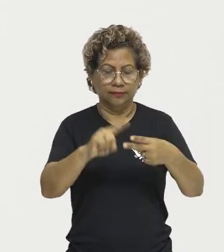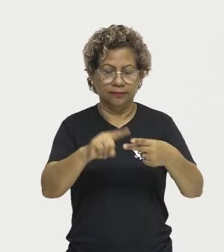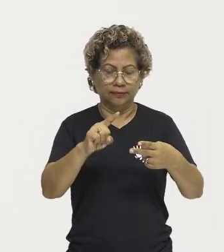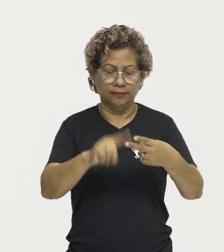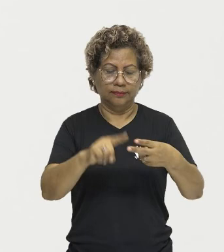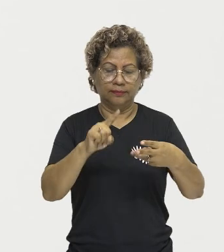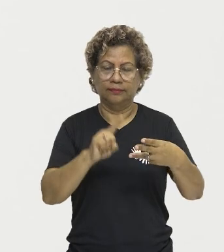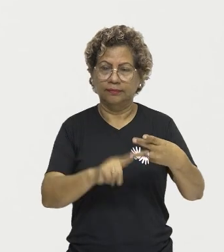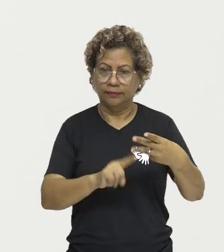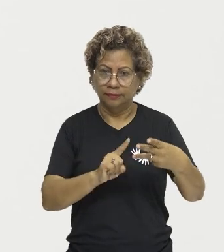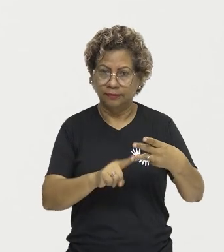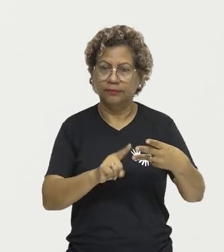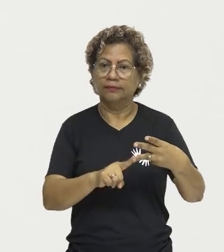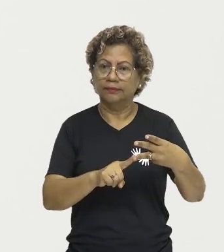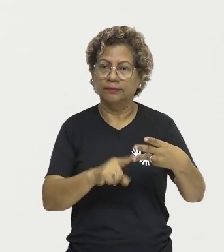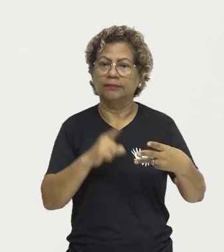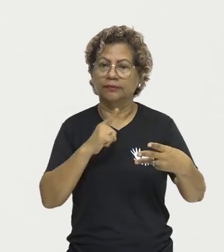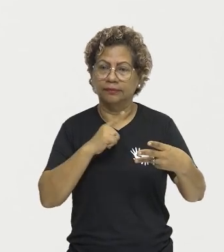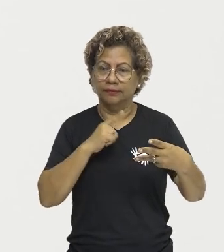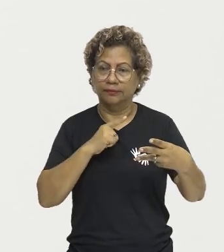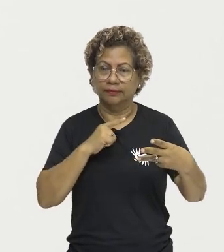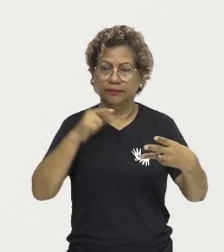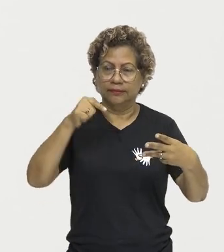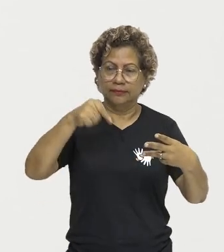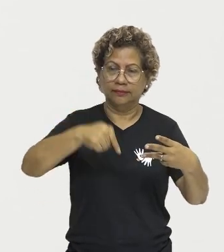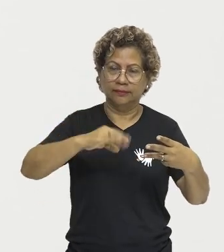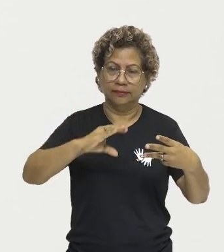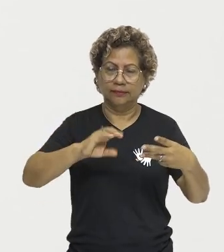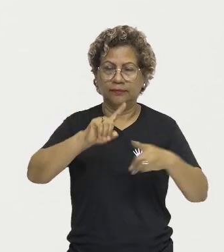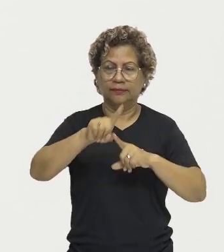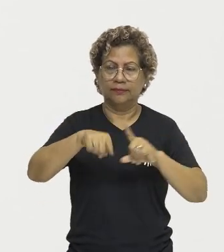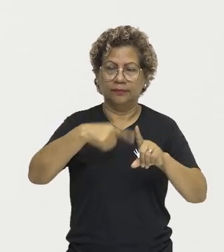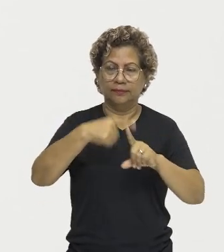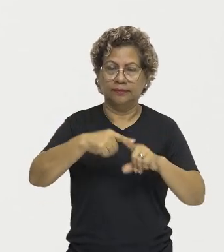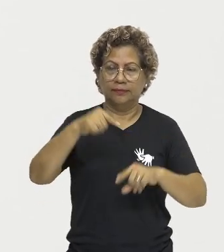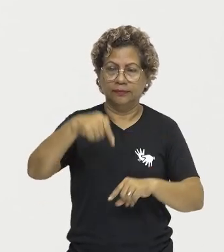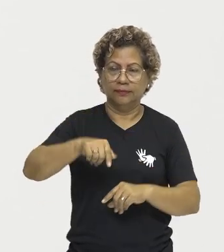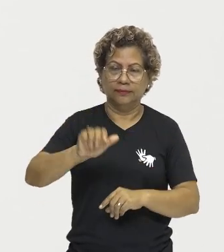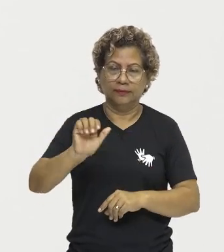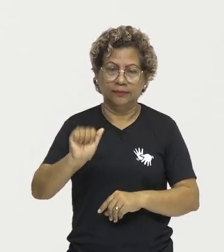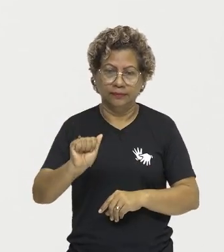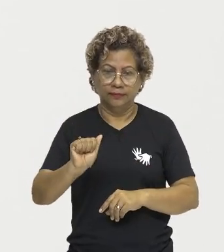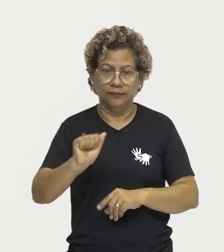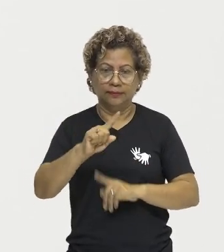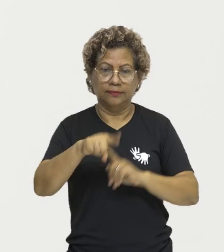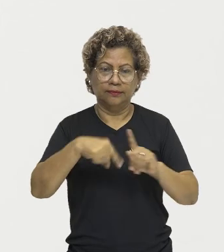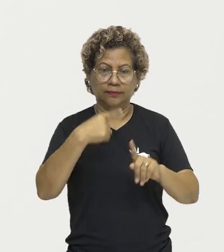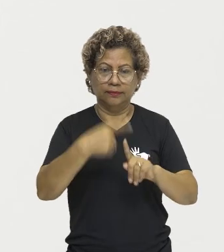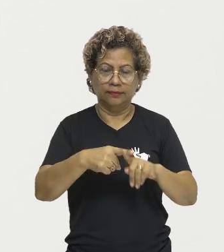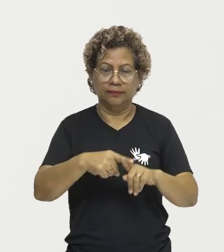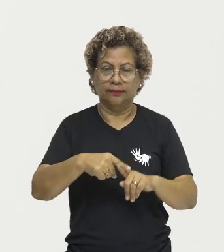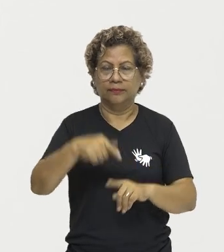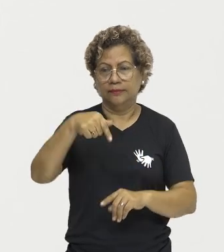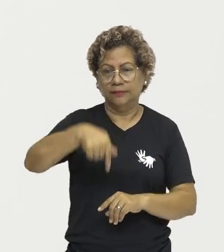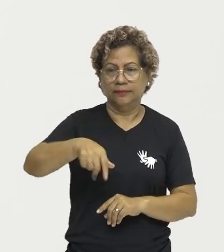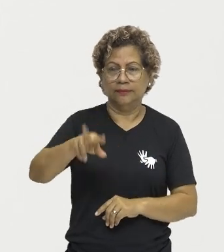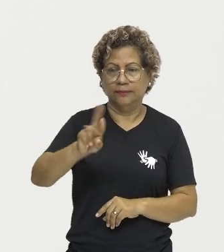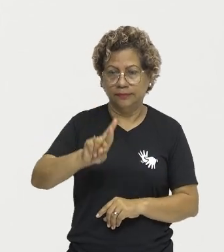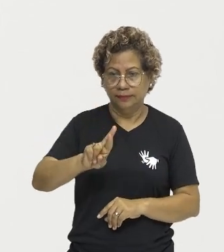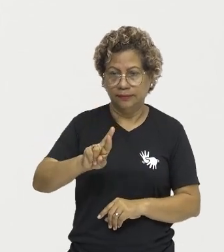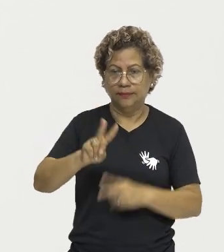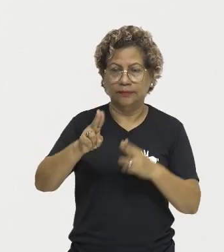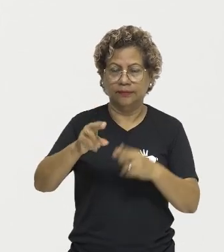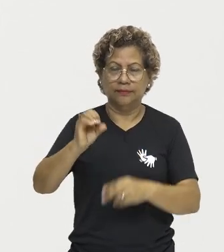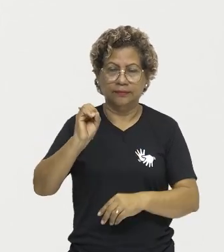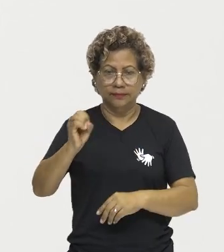ser nula, nós vamos ter aqui esta expressão. Temos o calor do cobre, mais o calor